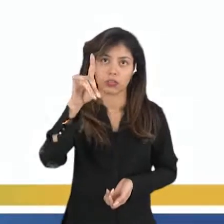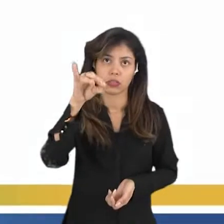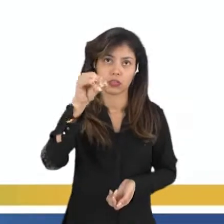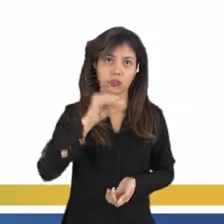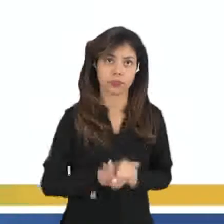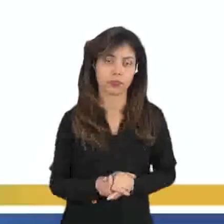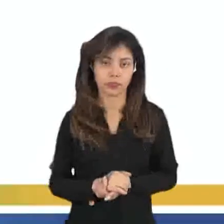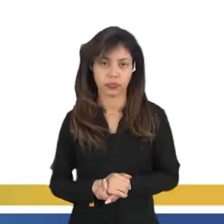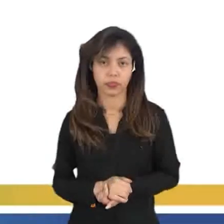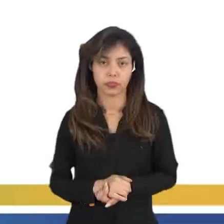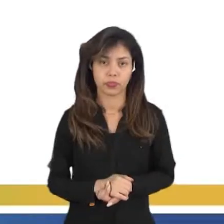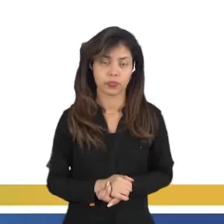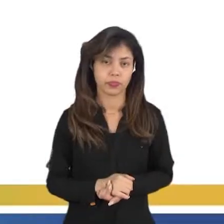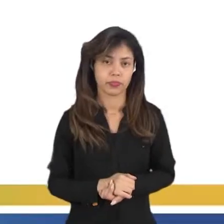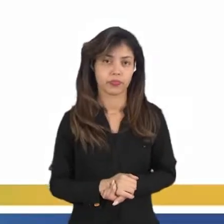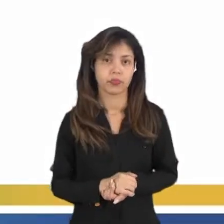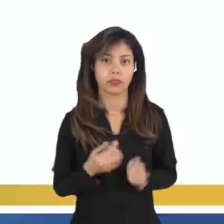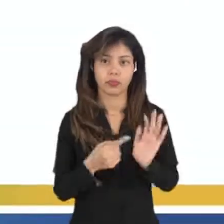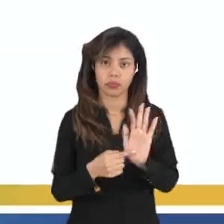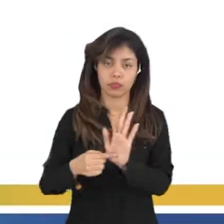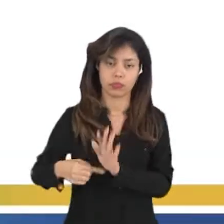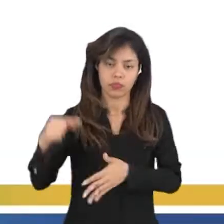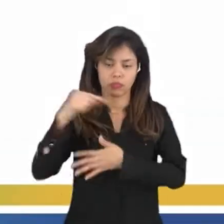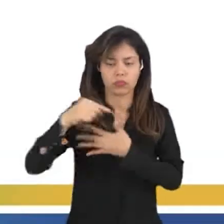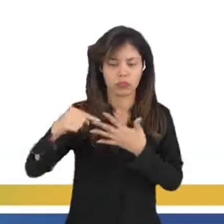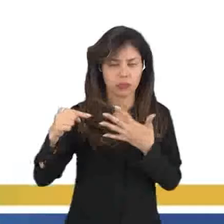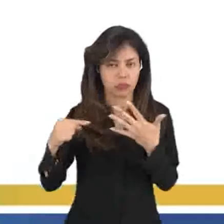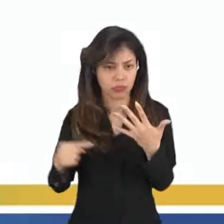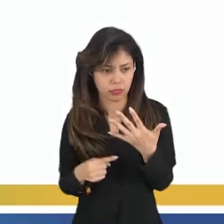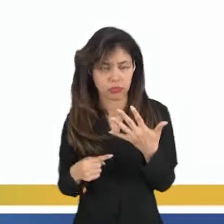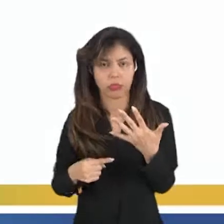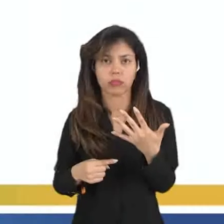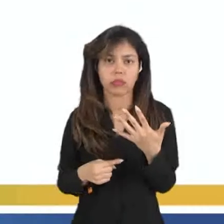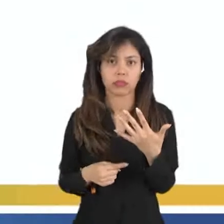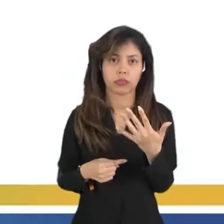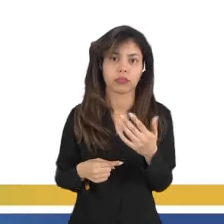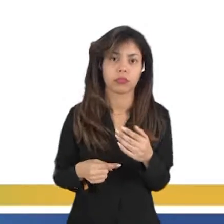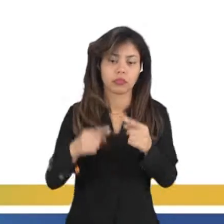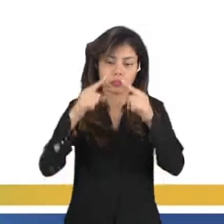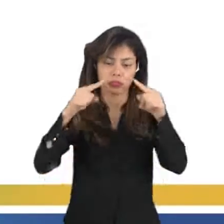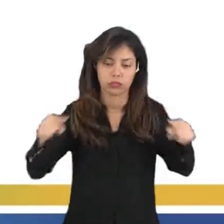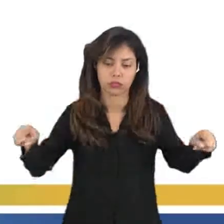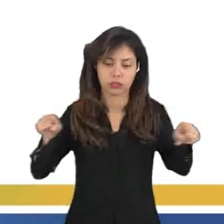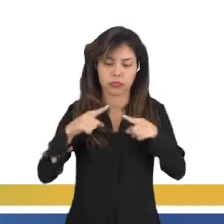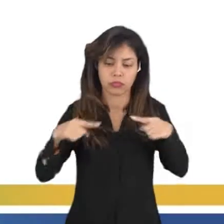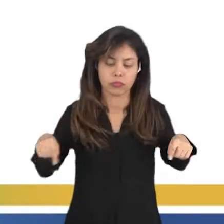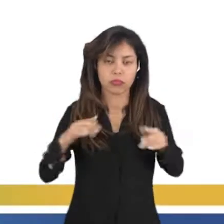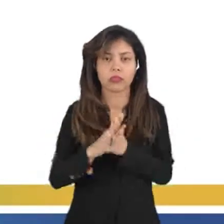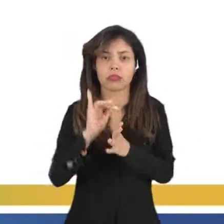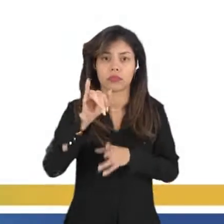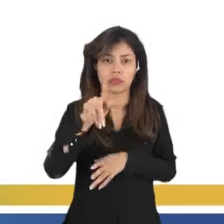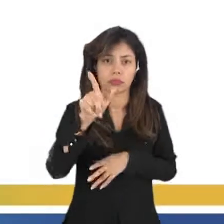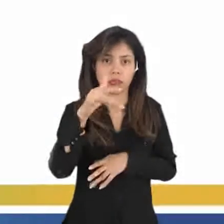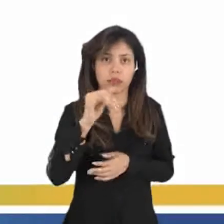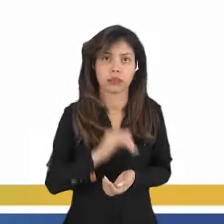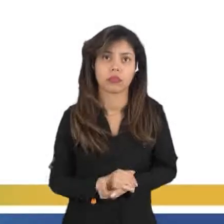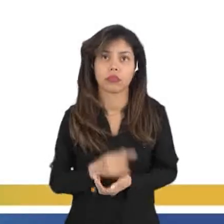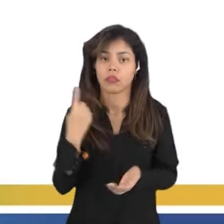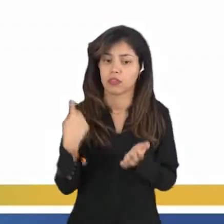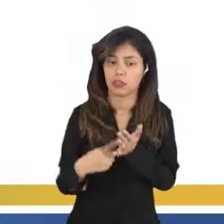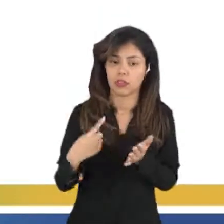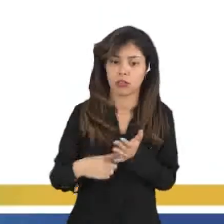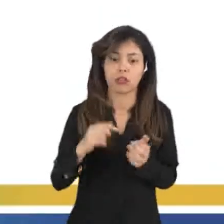Unido. Então o Reino Unido é a composição de várias dessas ilhas aí, das quais a Irlanda do Norte faz